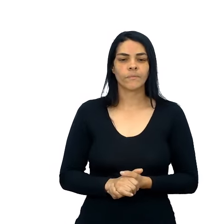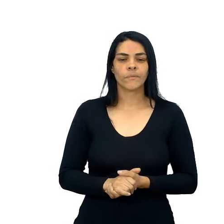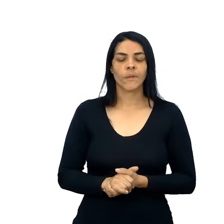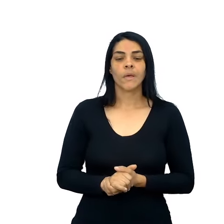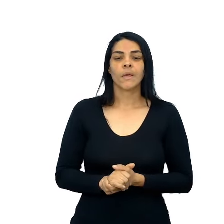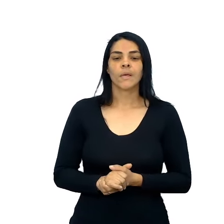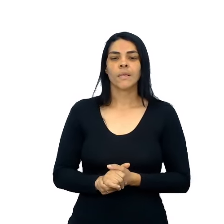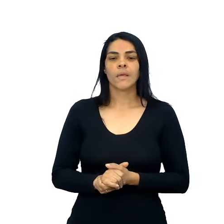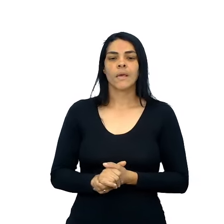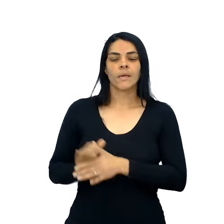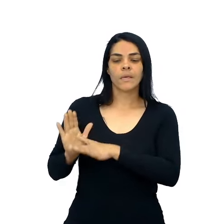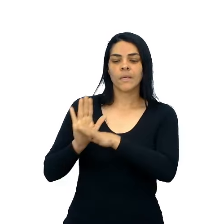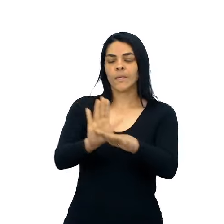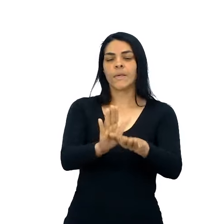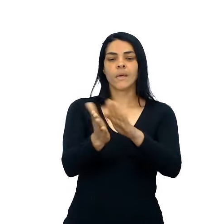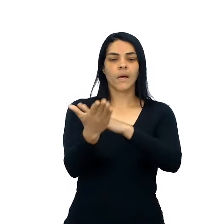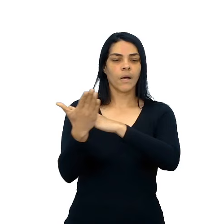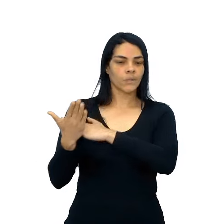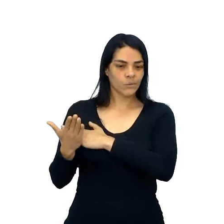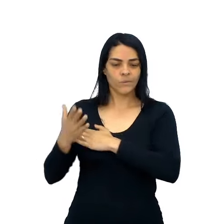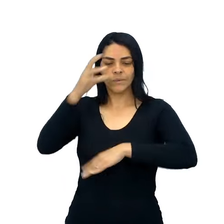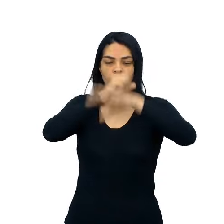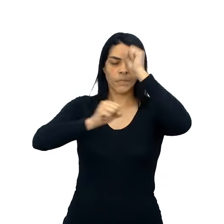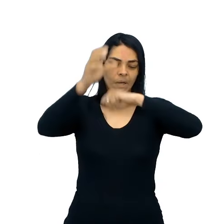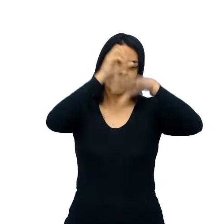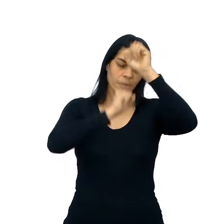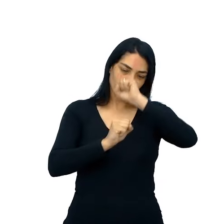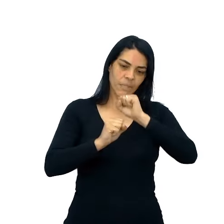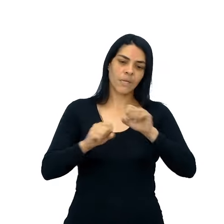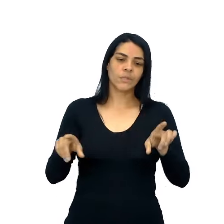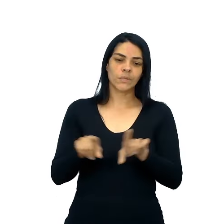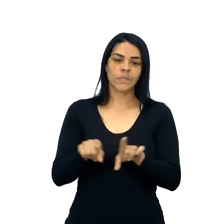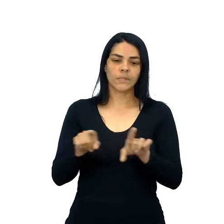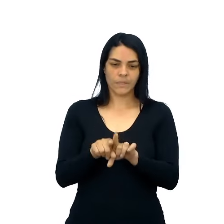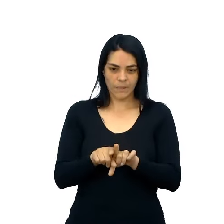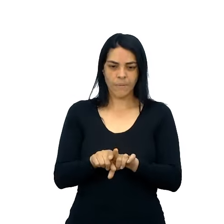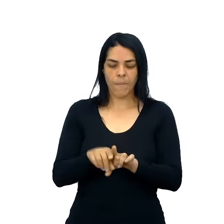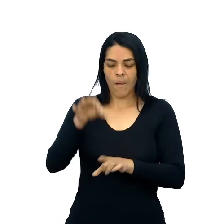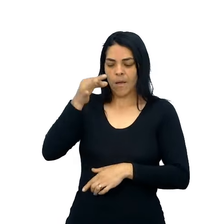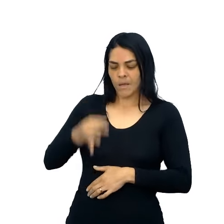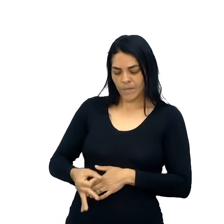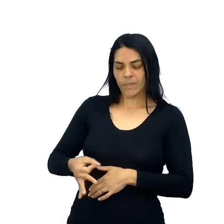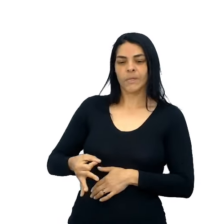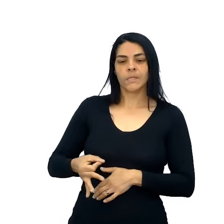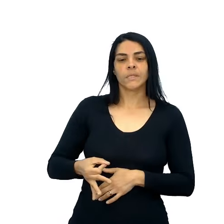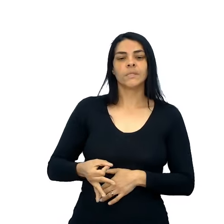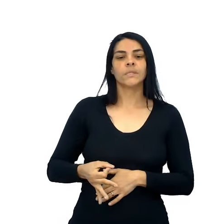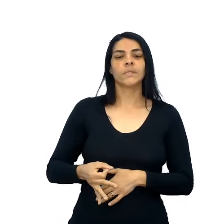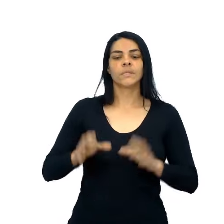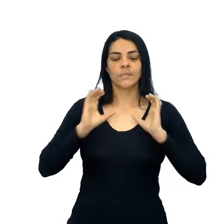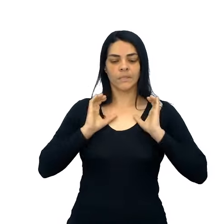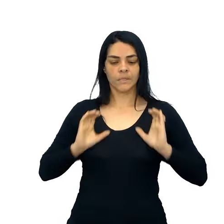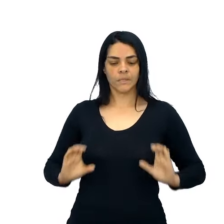aprendizagem, mas como um mecanismo que vai garantir cidadania aos nossos estudantes, não é? Ou seja, vai garantir que esse estudante